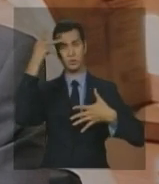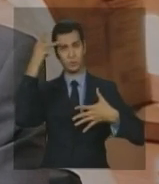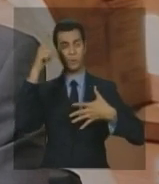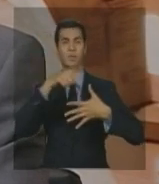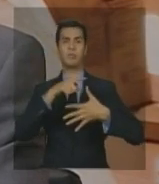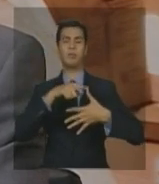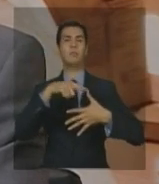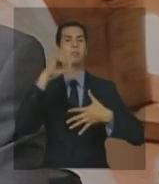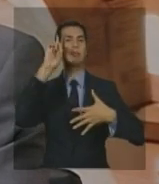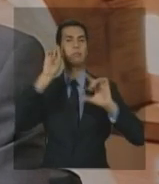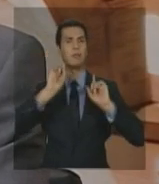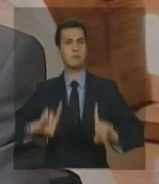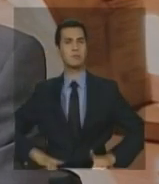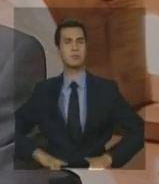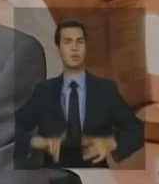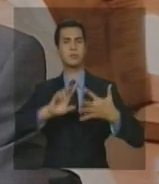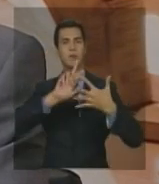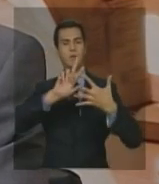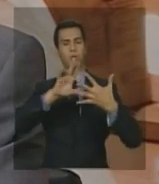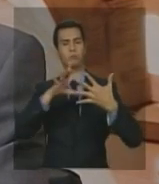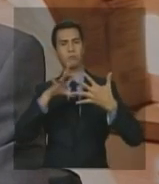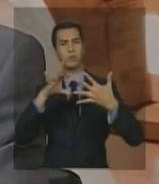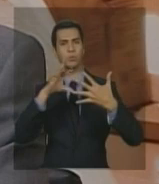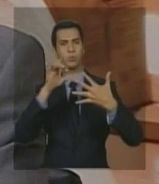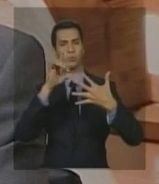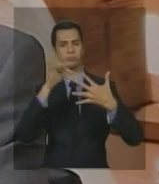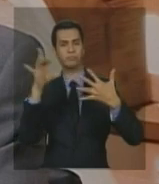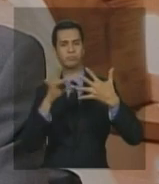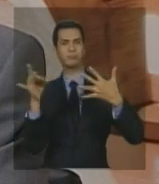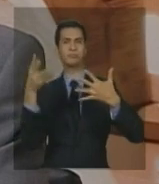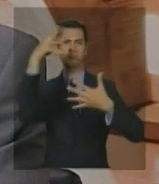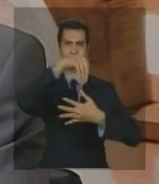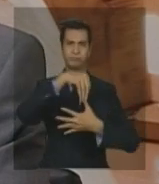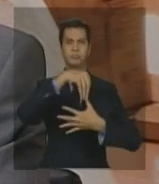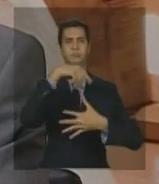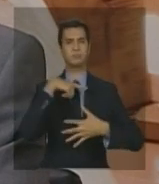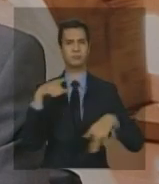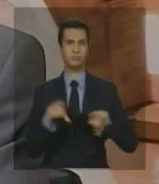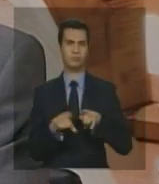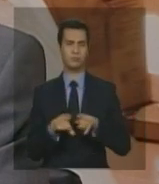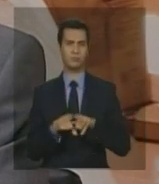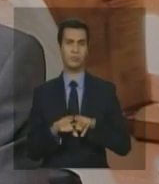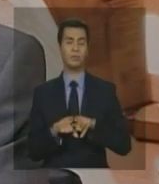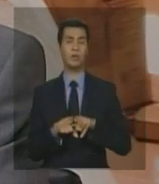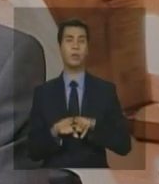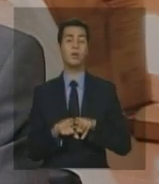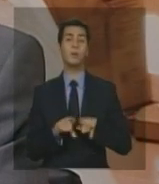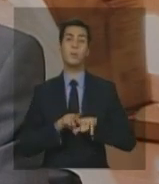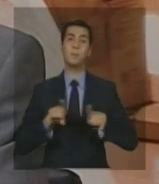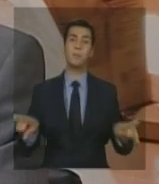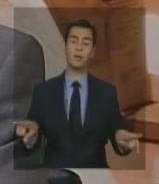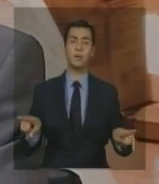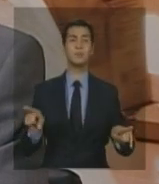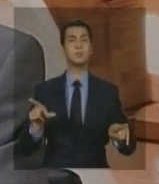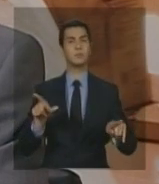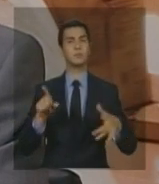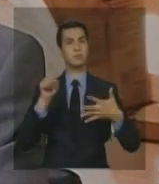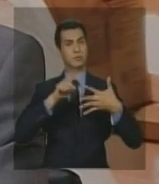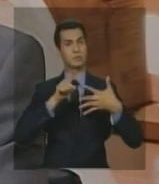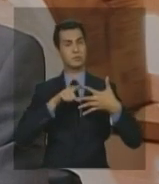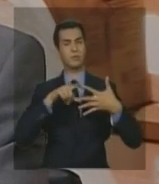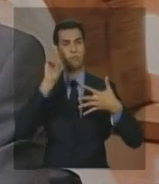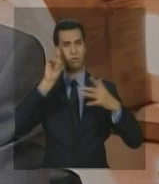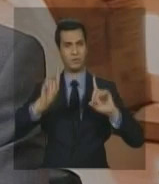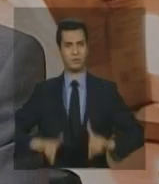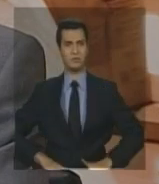deficiências associadas, né? Mas a deficiência física, ela traz um quantitativo maior. E aí é um grande desafio para nós, que é por conta